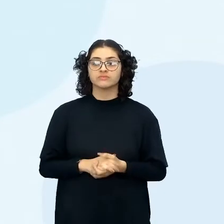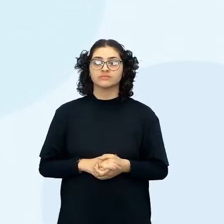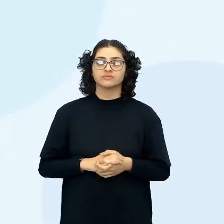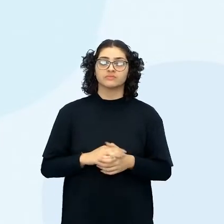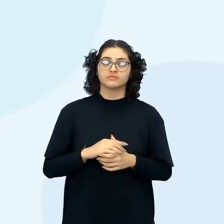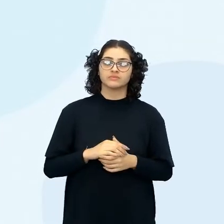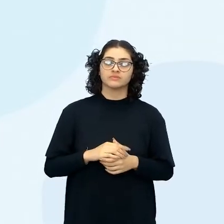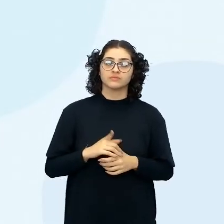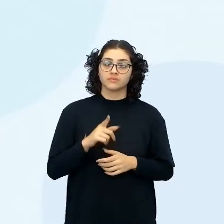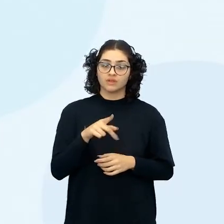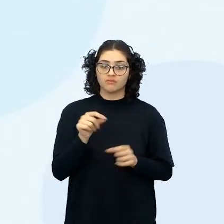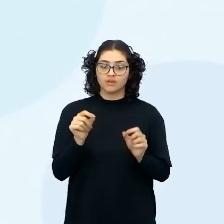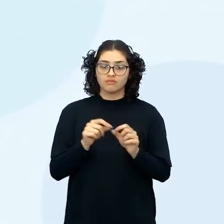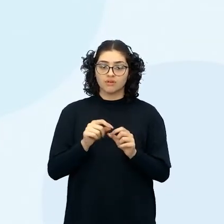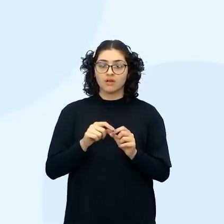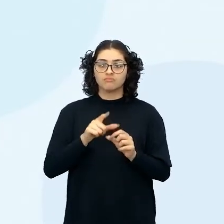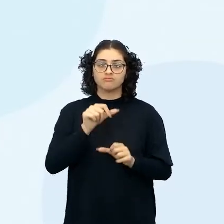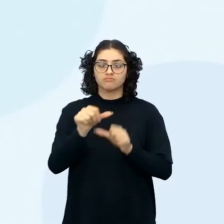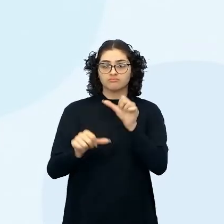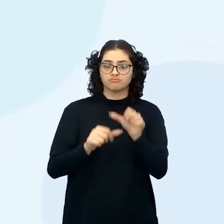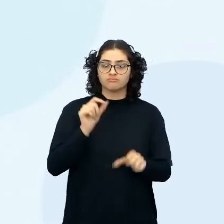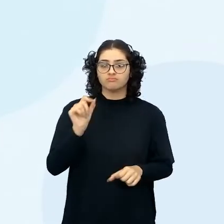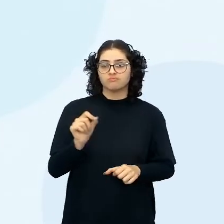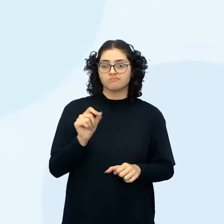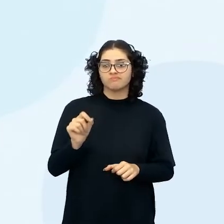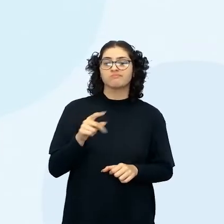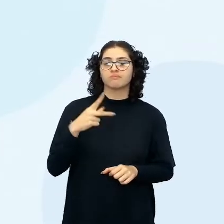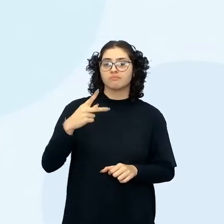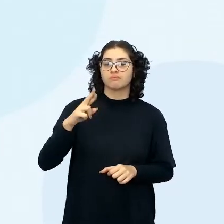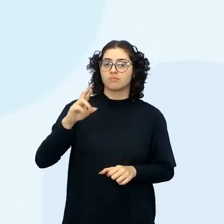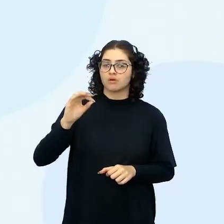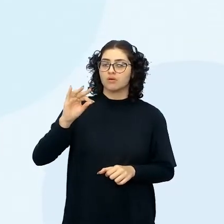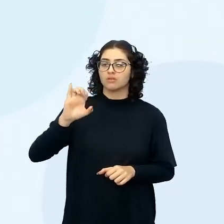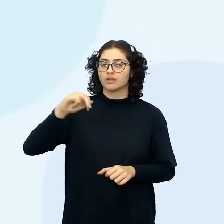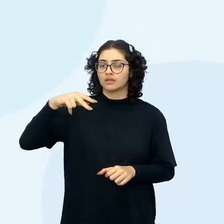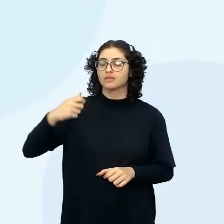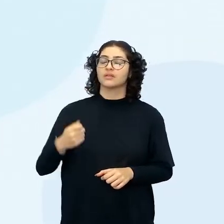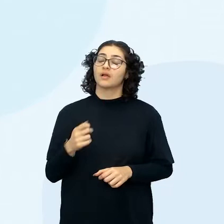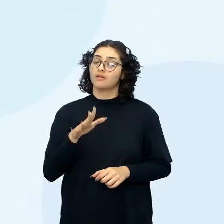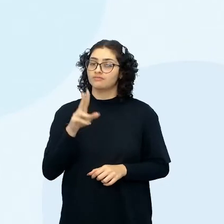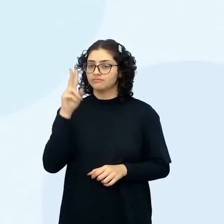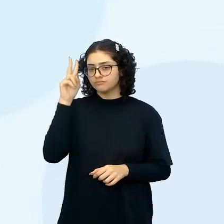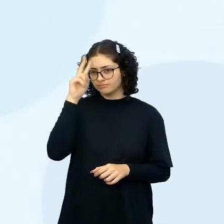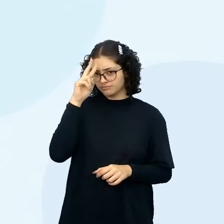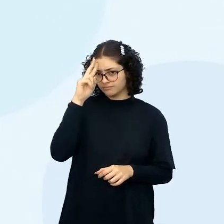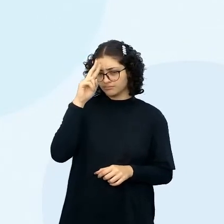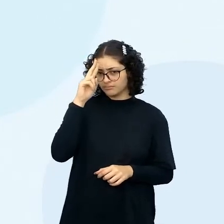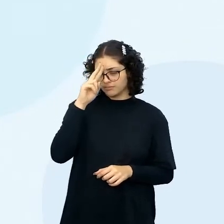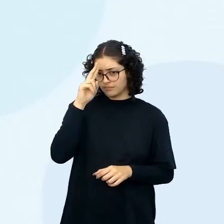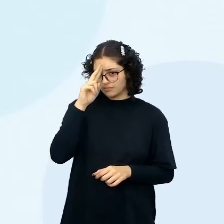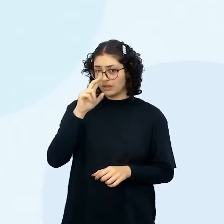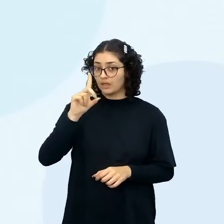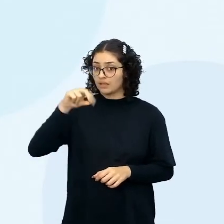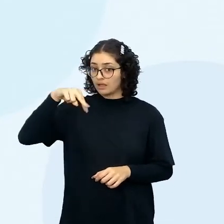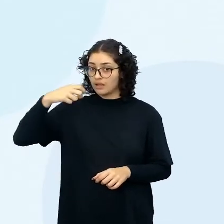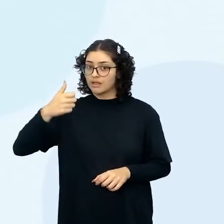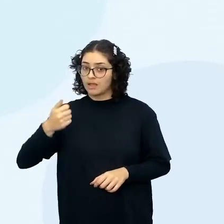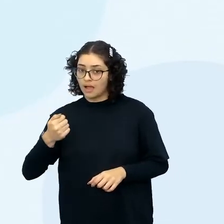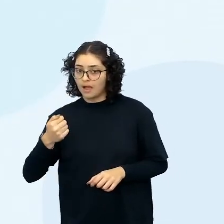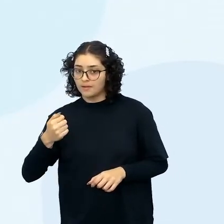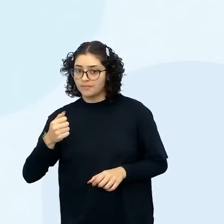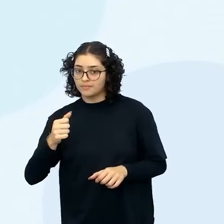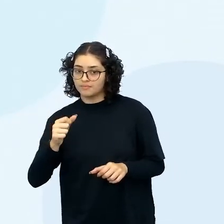RNA traduzido vai me formar uma proteína. Então, lembrem-se, né, que do DNA eu